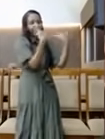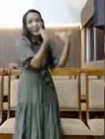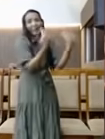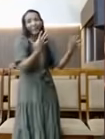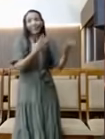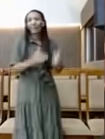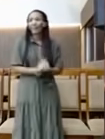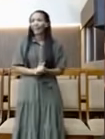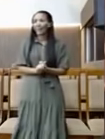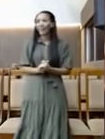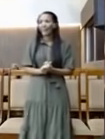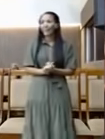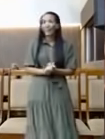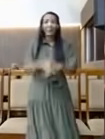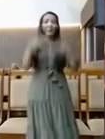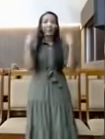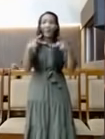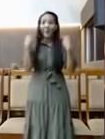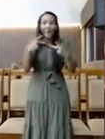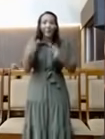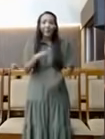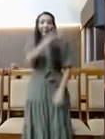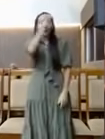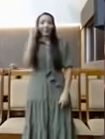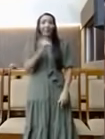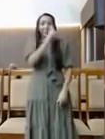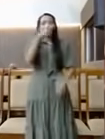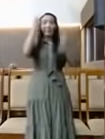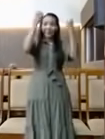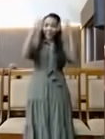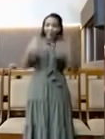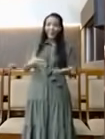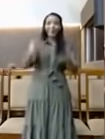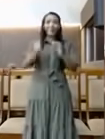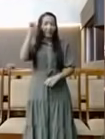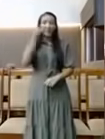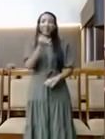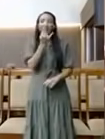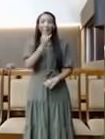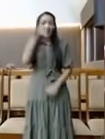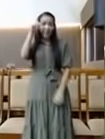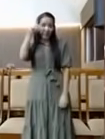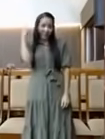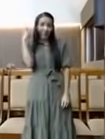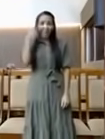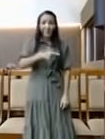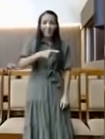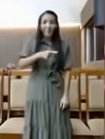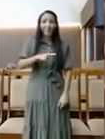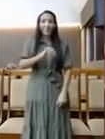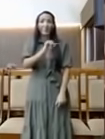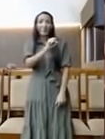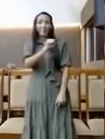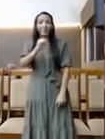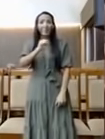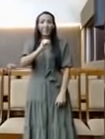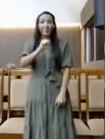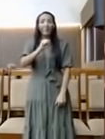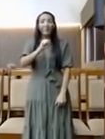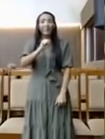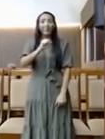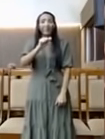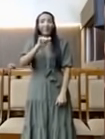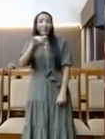peguei aqui domingo no capítulo 20 falei do Capítulo 20 que Deus mandou Isaías pregar três anos num vai